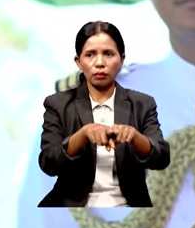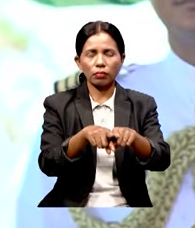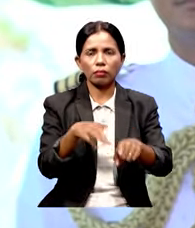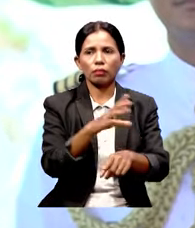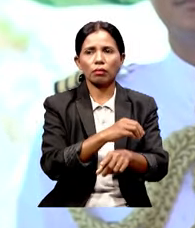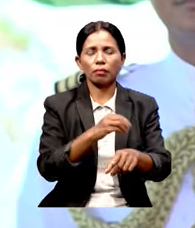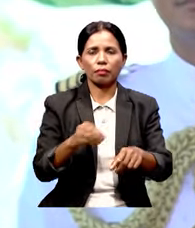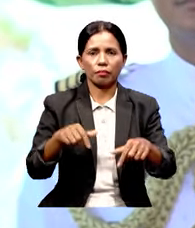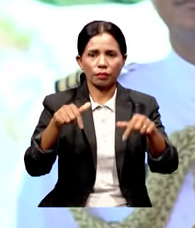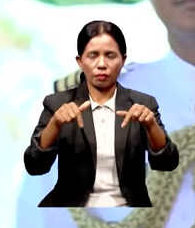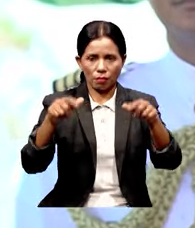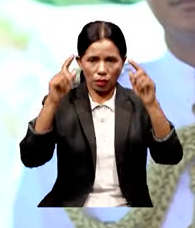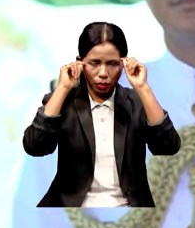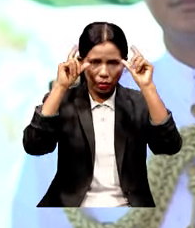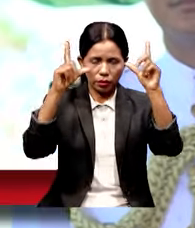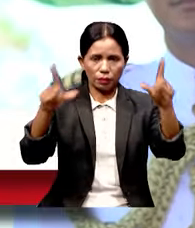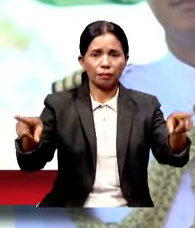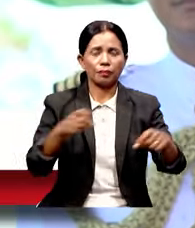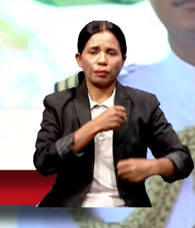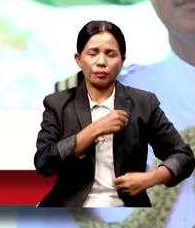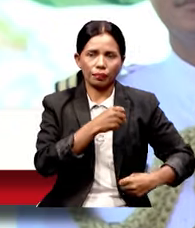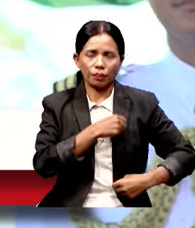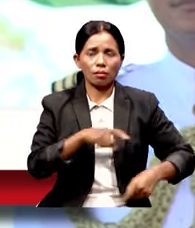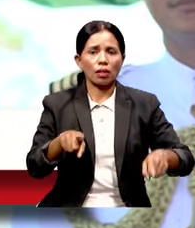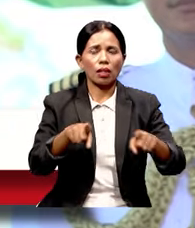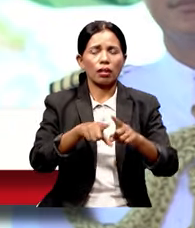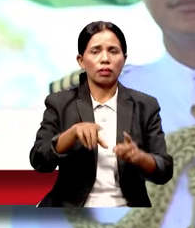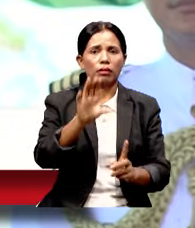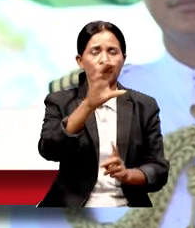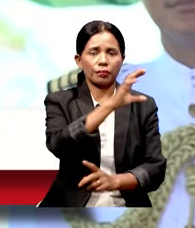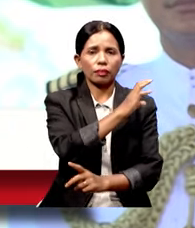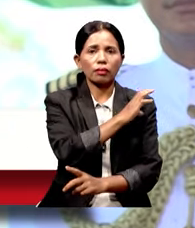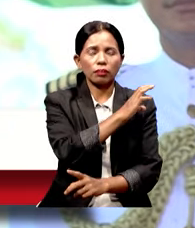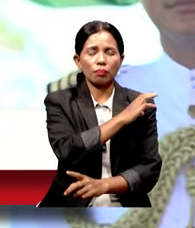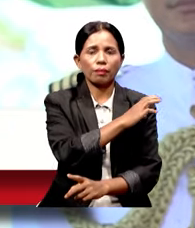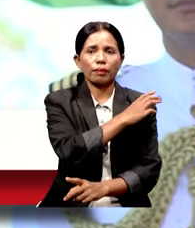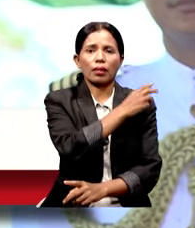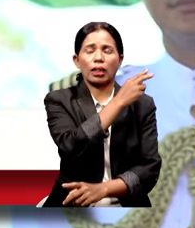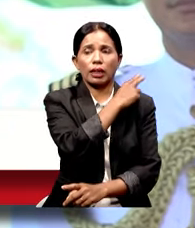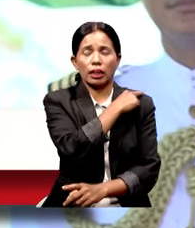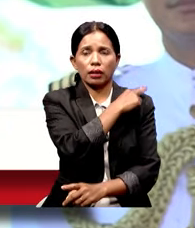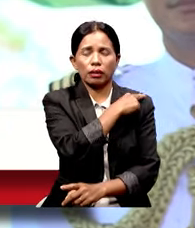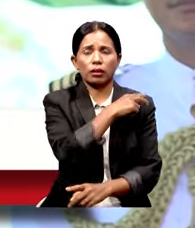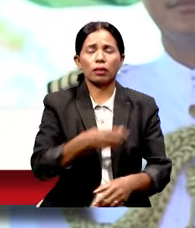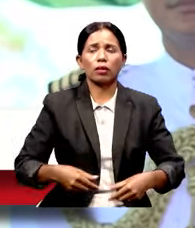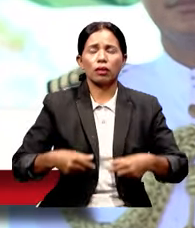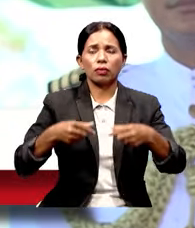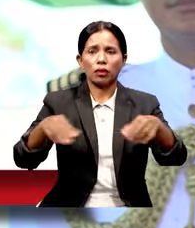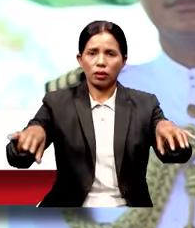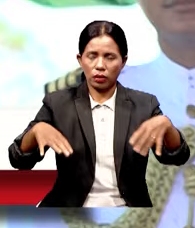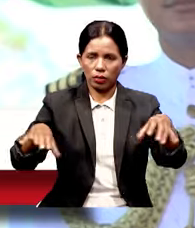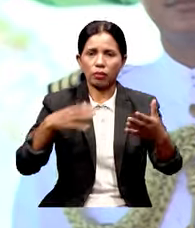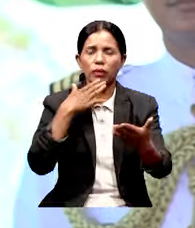componente terrestre, anessa no comando estratégico da força, se desempenha papel vital